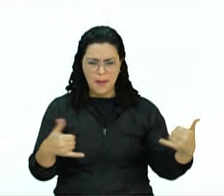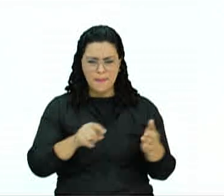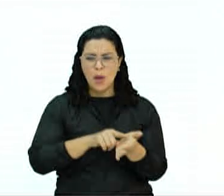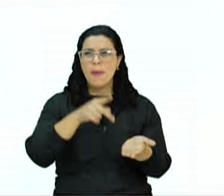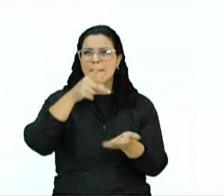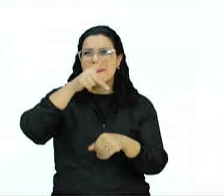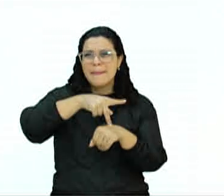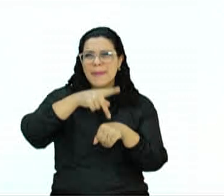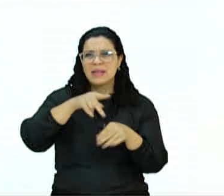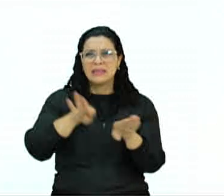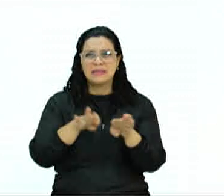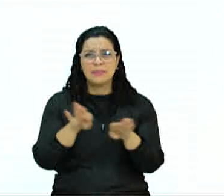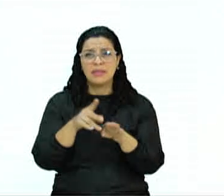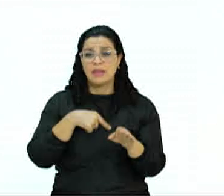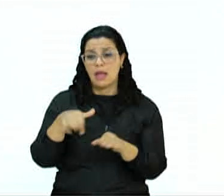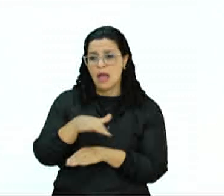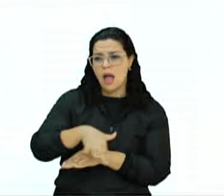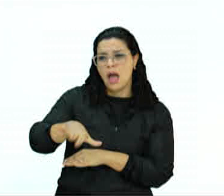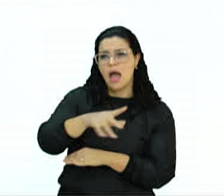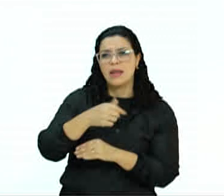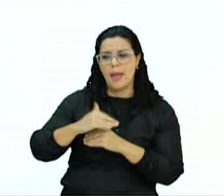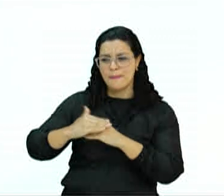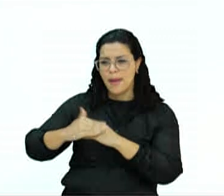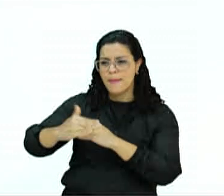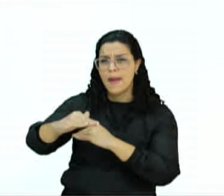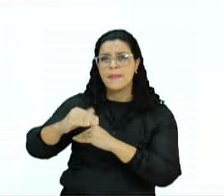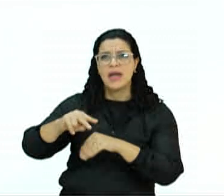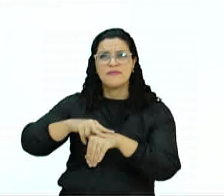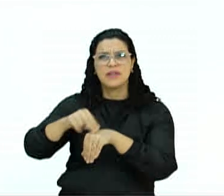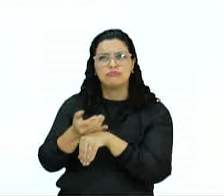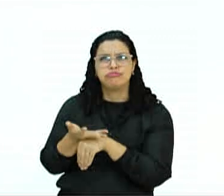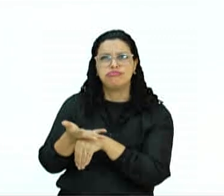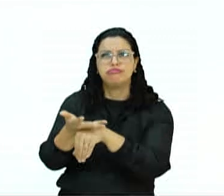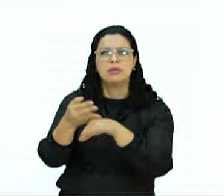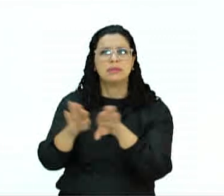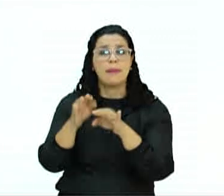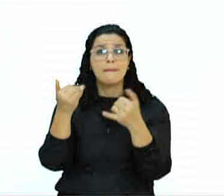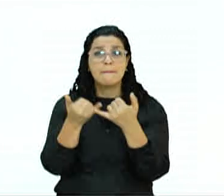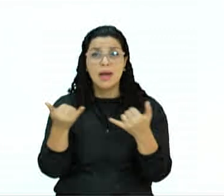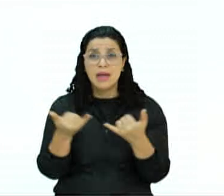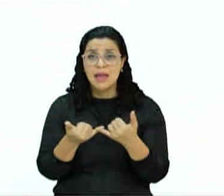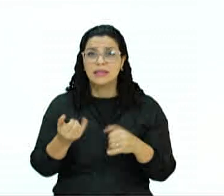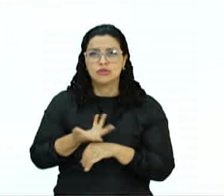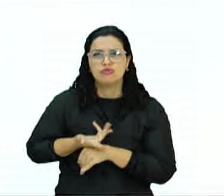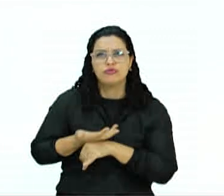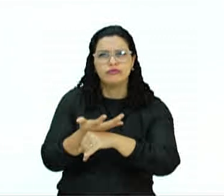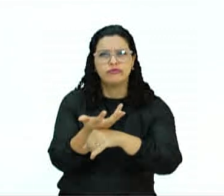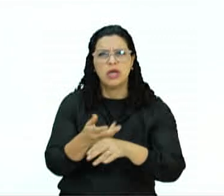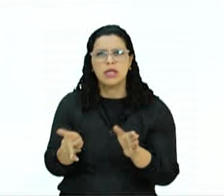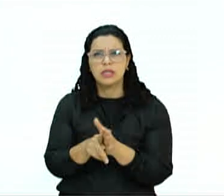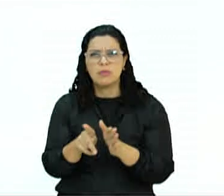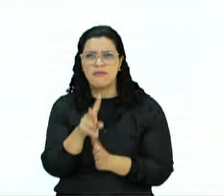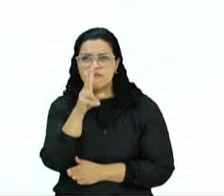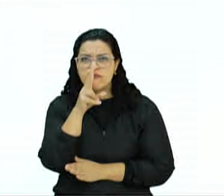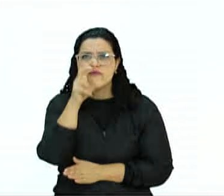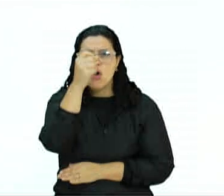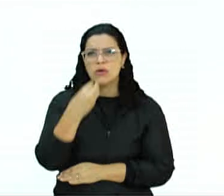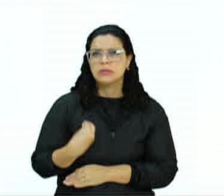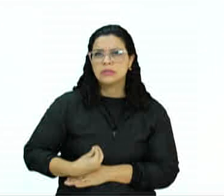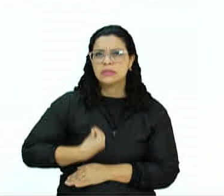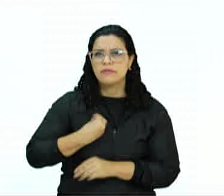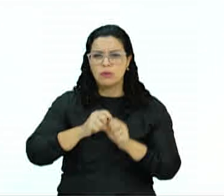mármores, invadira alamedas de pedregulhos enverdinhados, como se quisesse, com a sua violenta força de